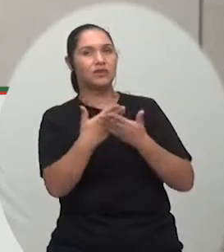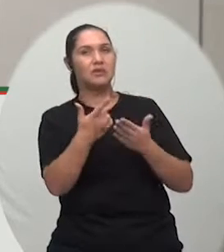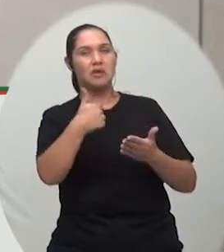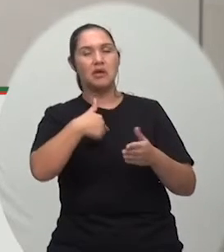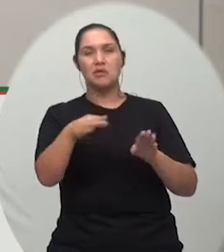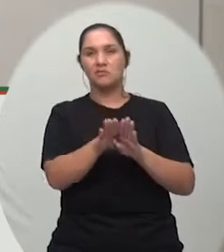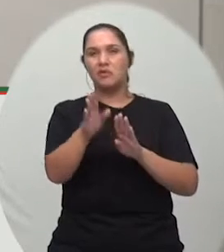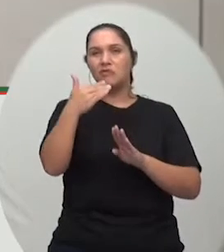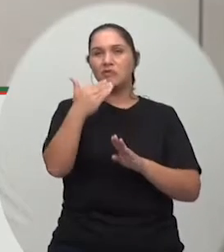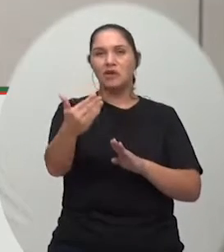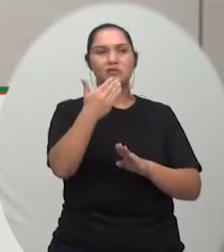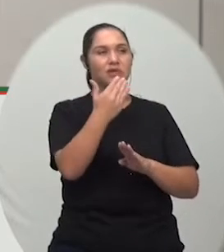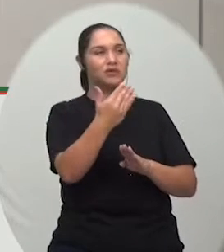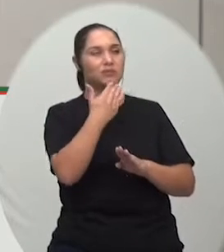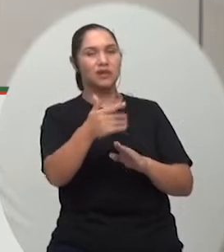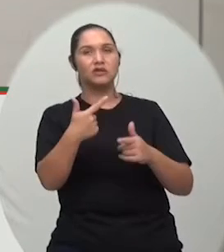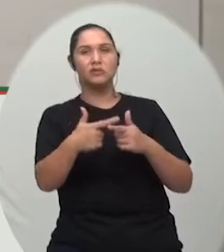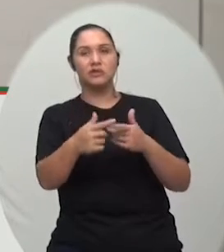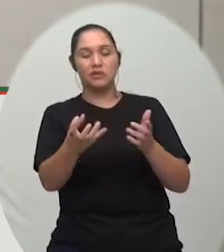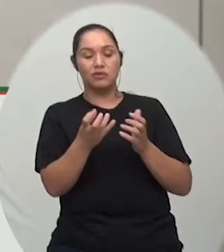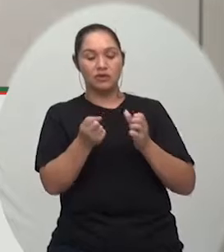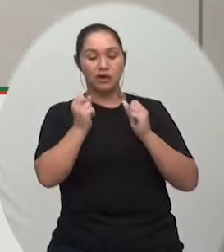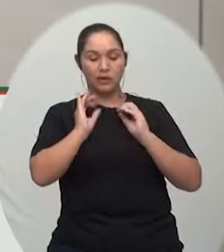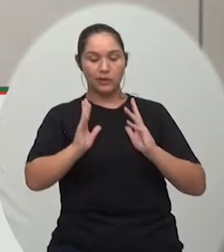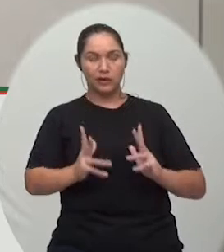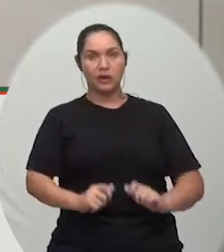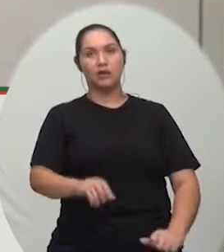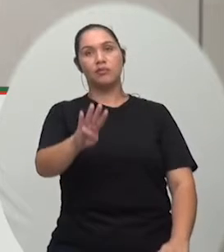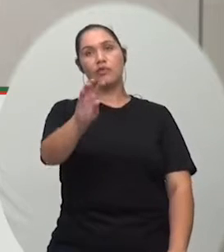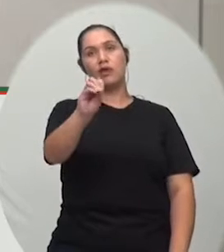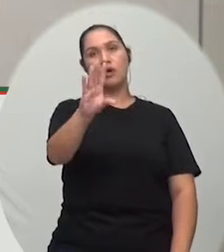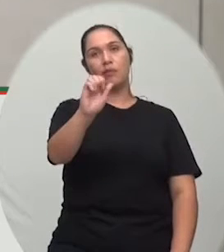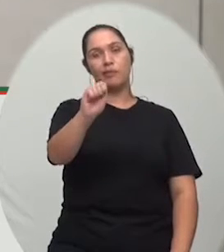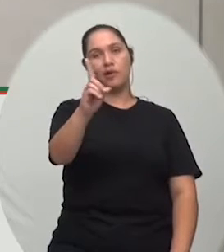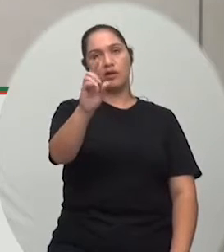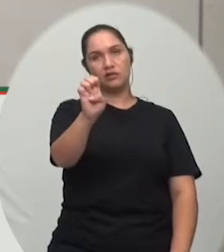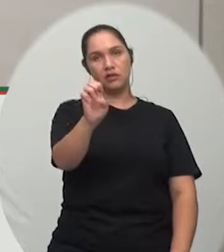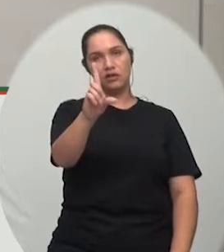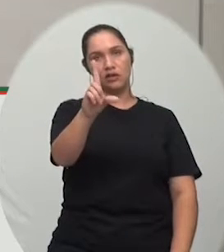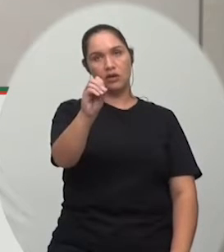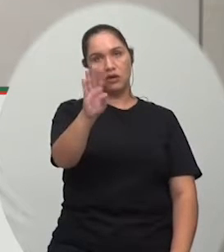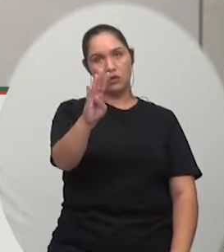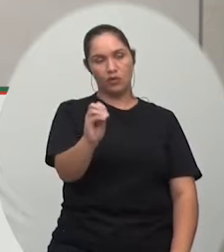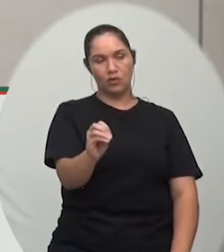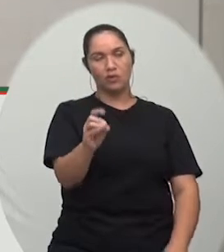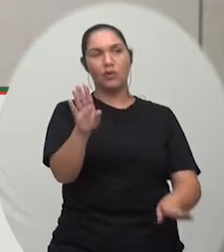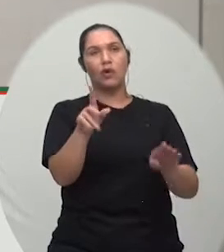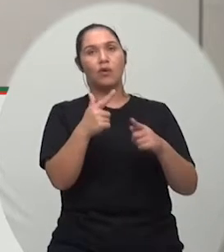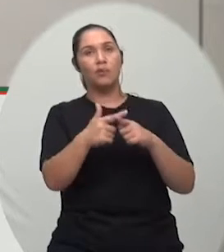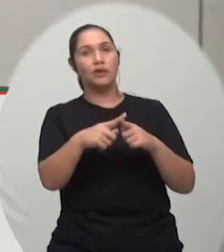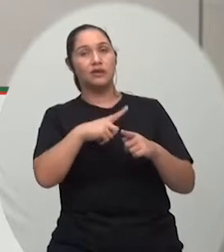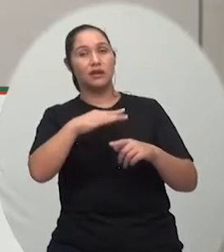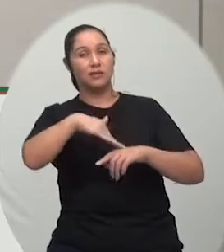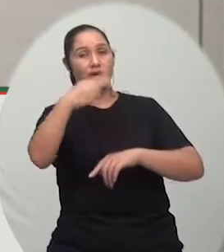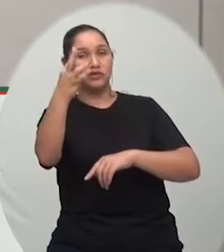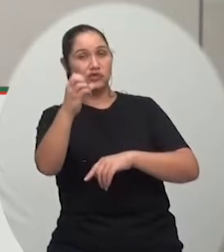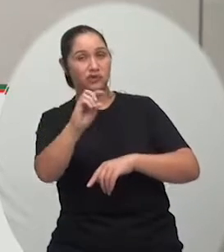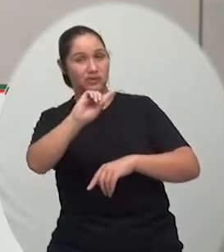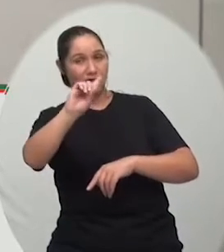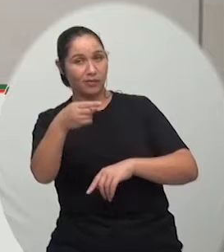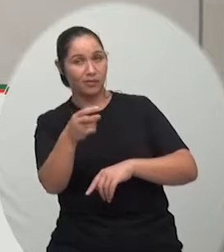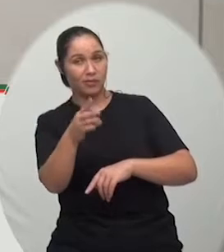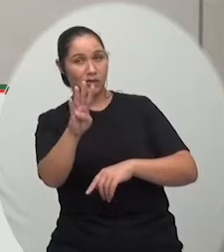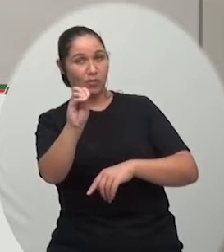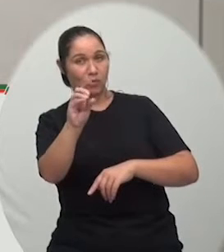pedidos de limpeza e verificação de bocas de lobos, né, na cidade inteira. Existem muito mais de 30 mil bocas de lobos na nossa